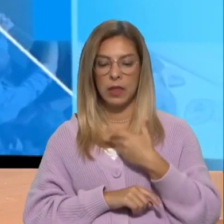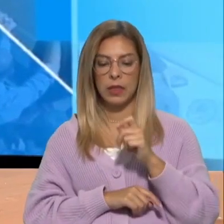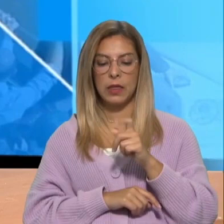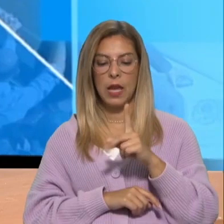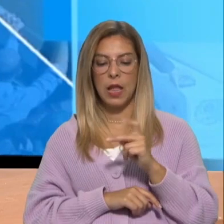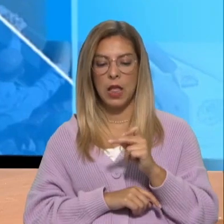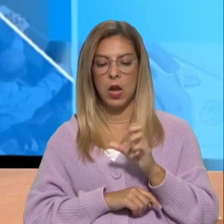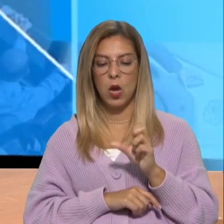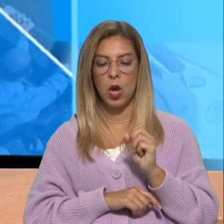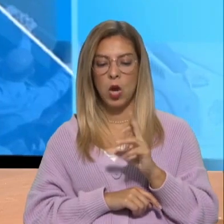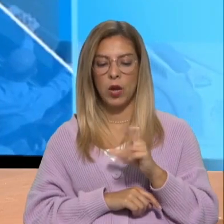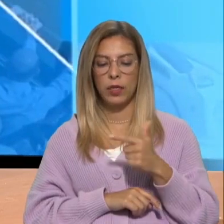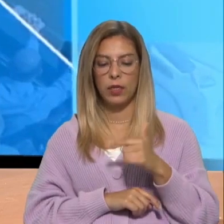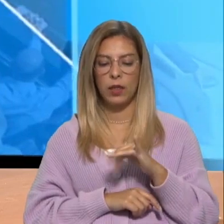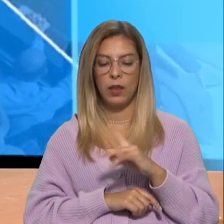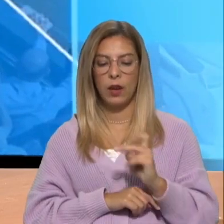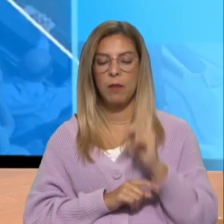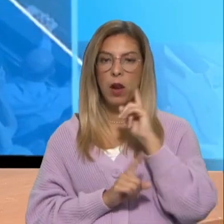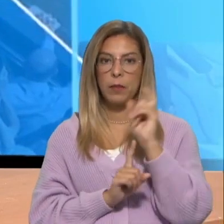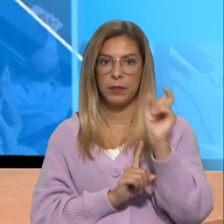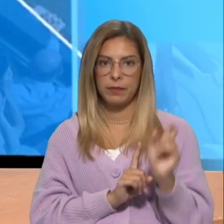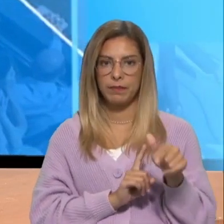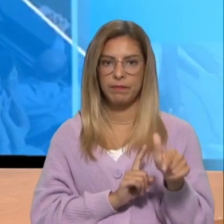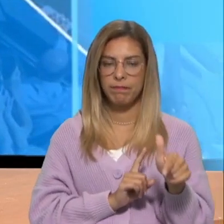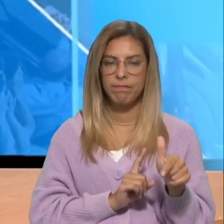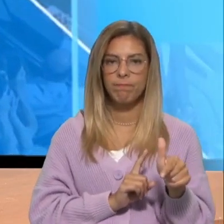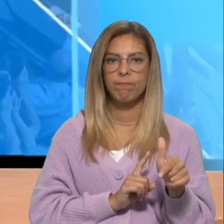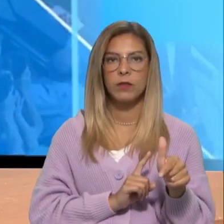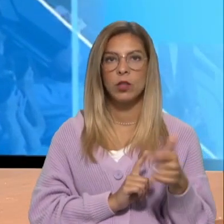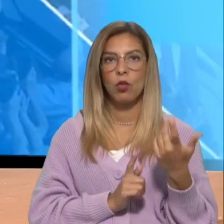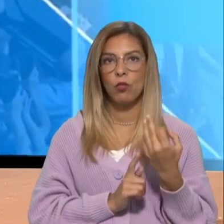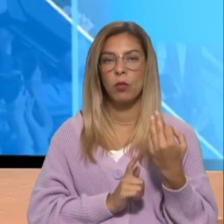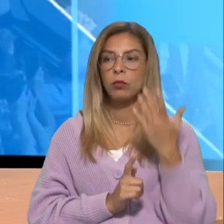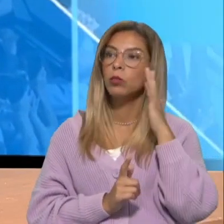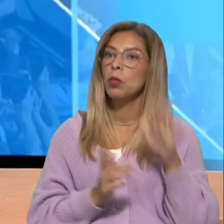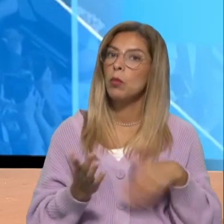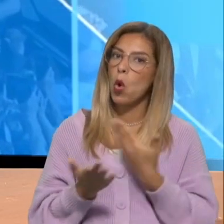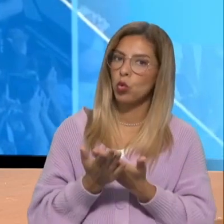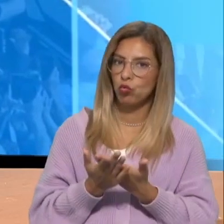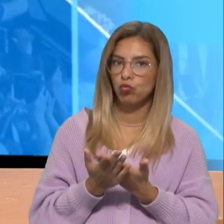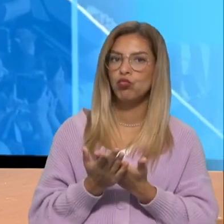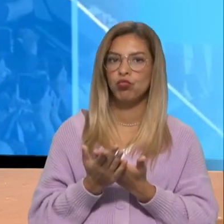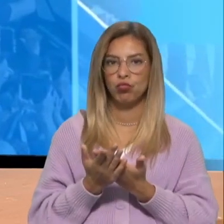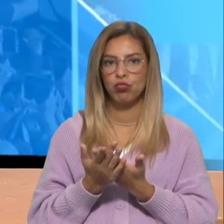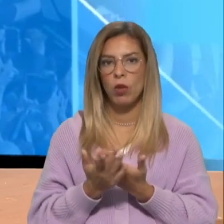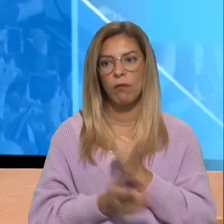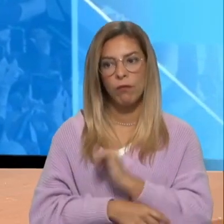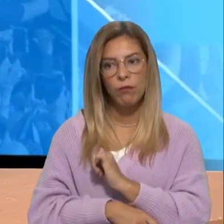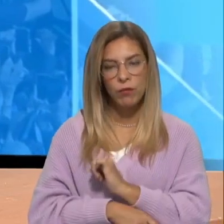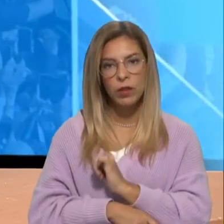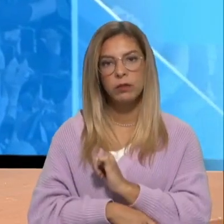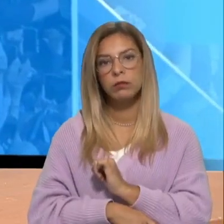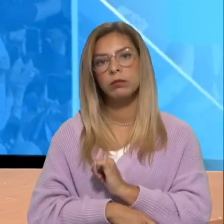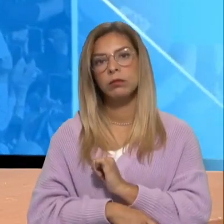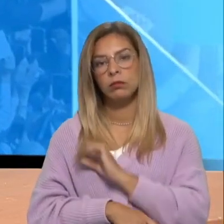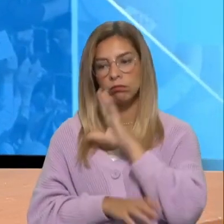que cunhou um termo que, entretanto, portanto, foi uma proposta dela e que, entretanto, foi incluído